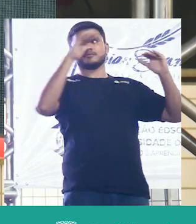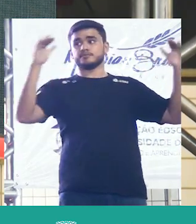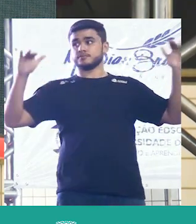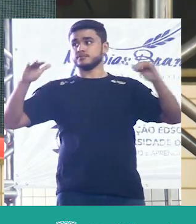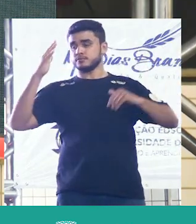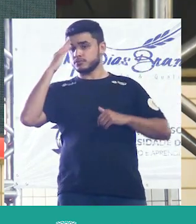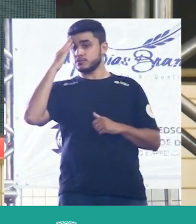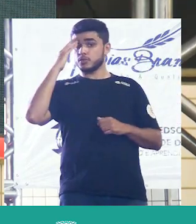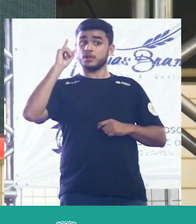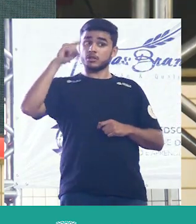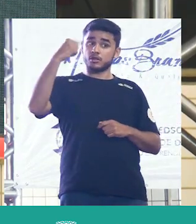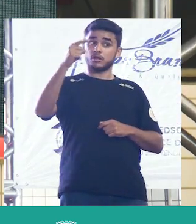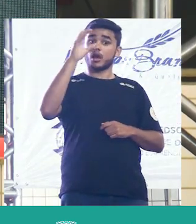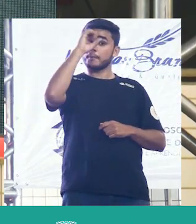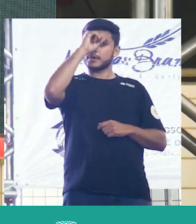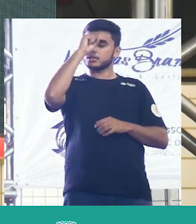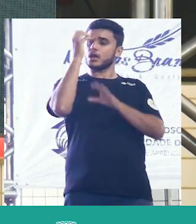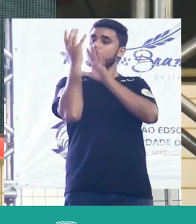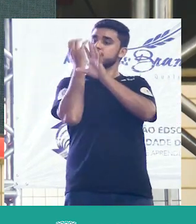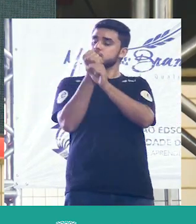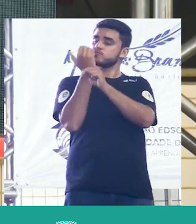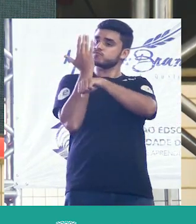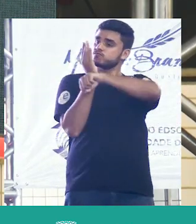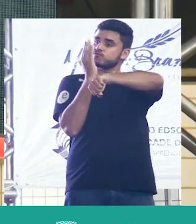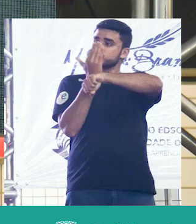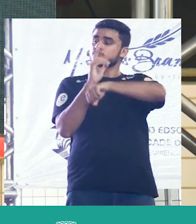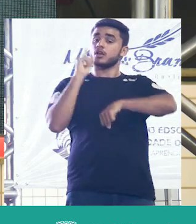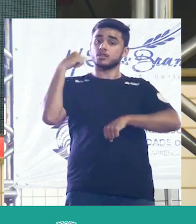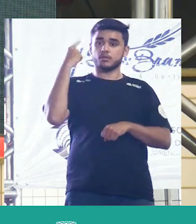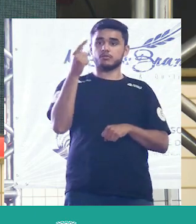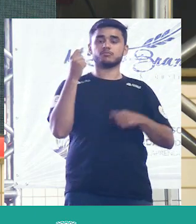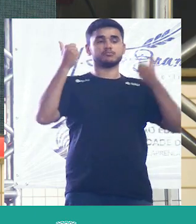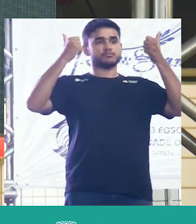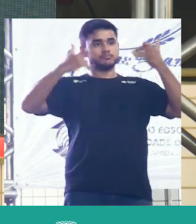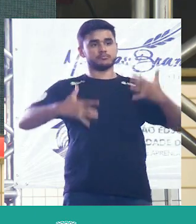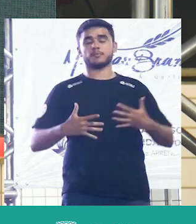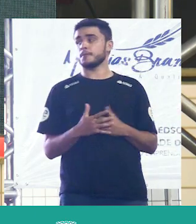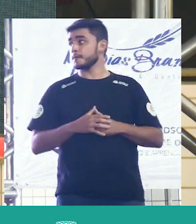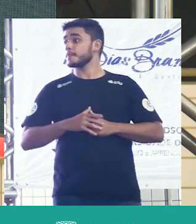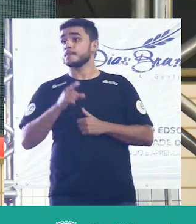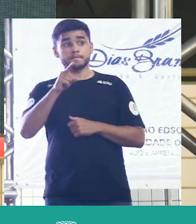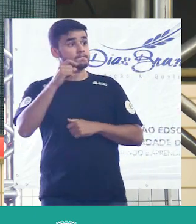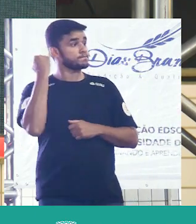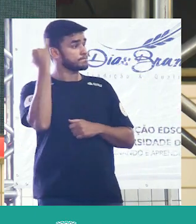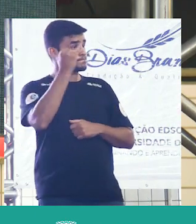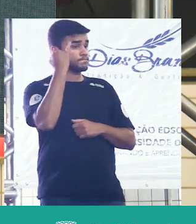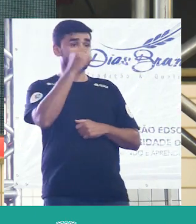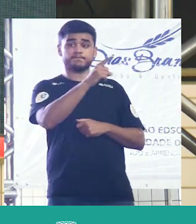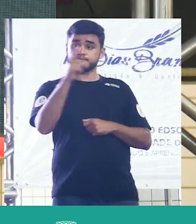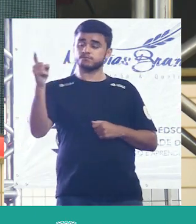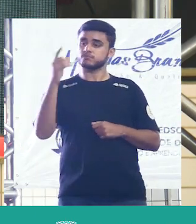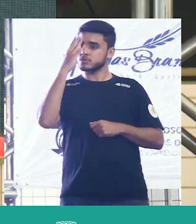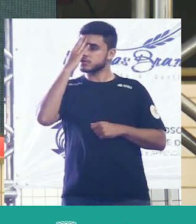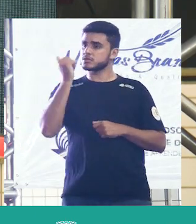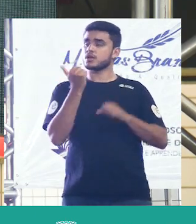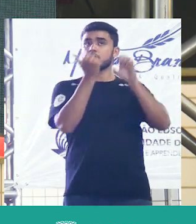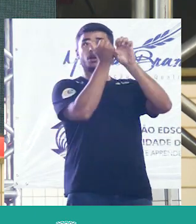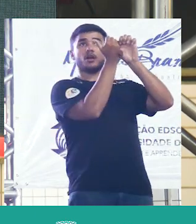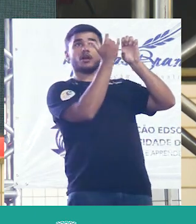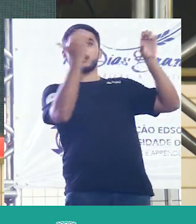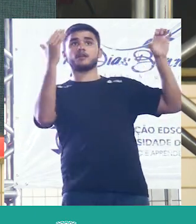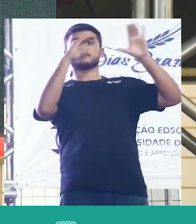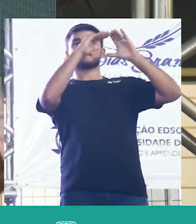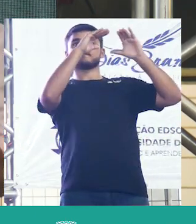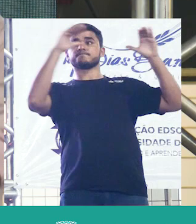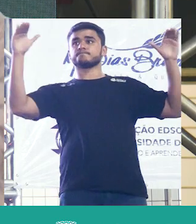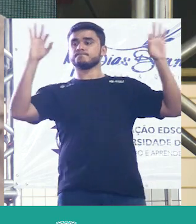Você aprende isso depois ou revisa, talvez numa outra aula a gente consiga falar disso. Mas é fundamental que a sua equação esteja